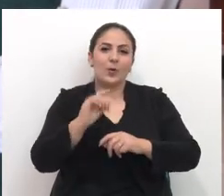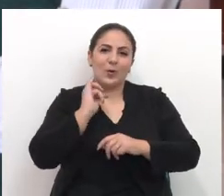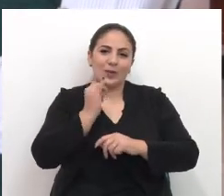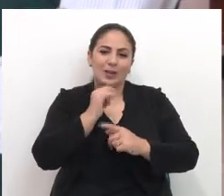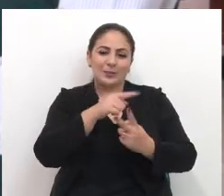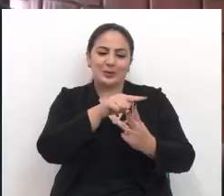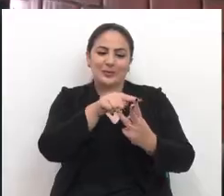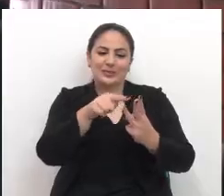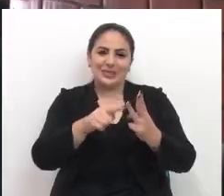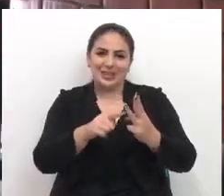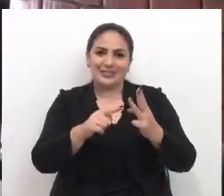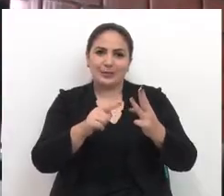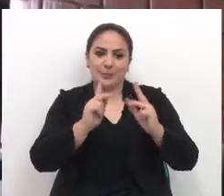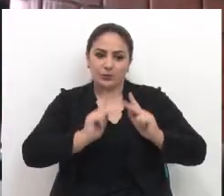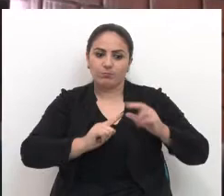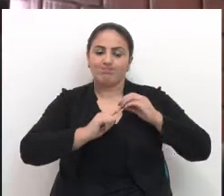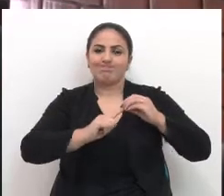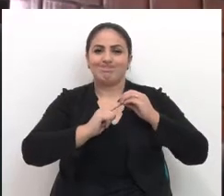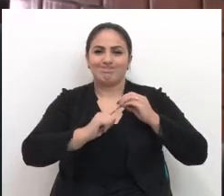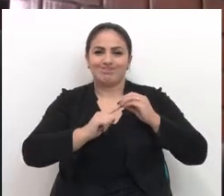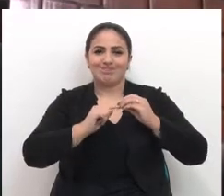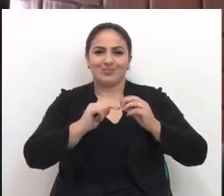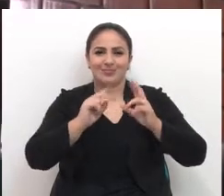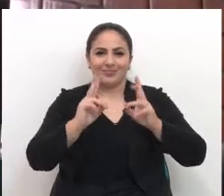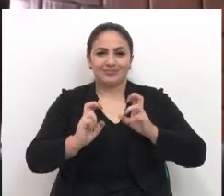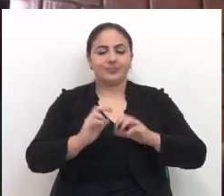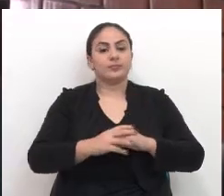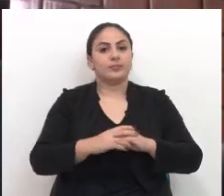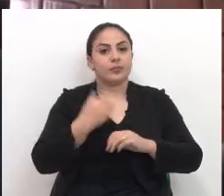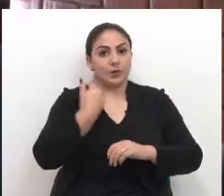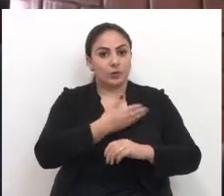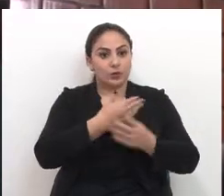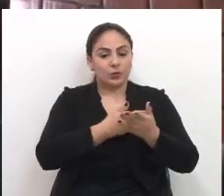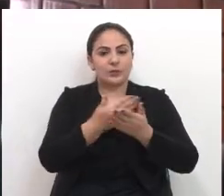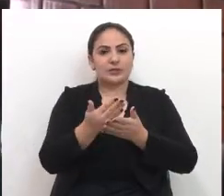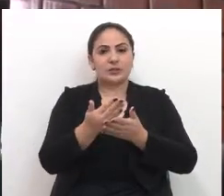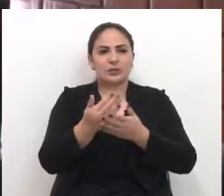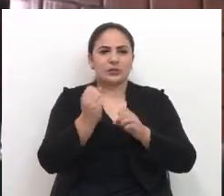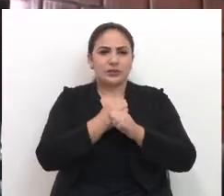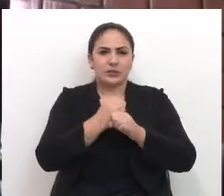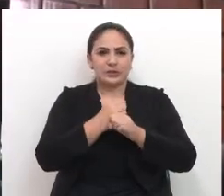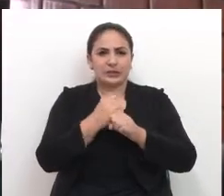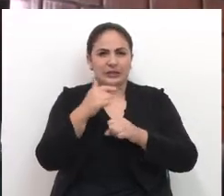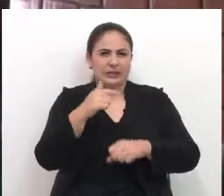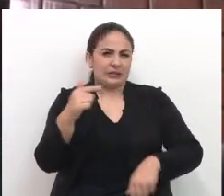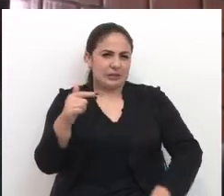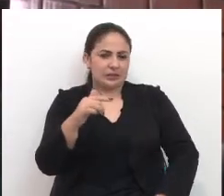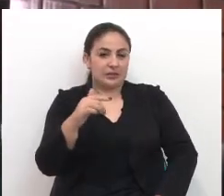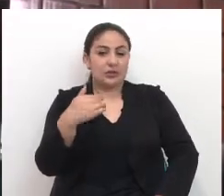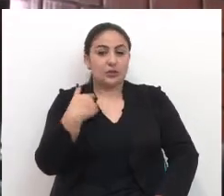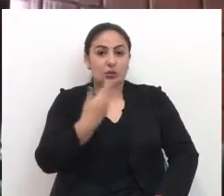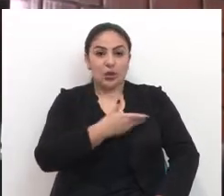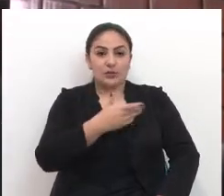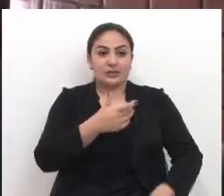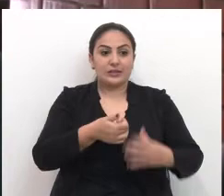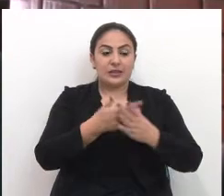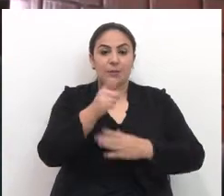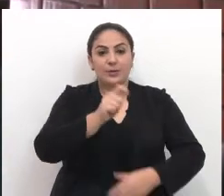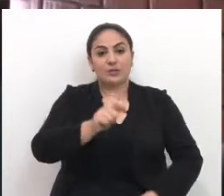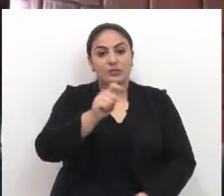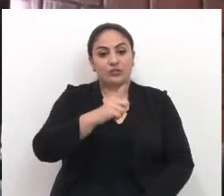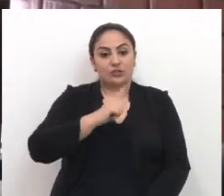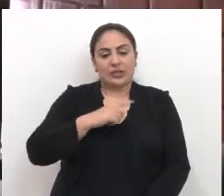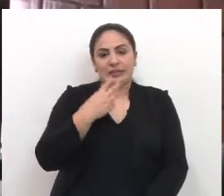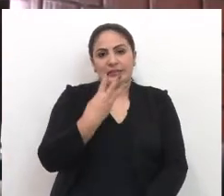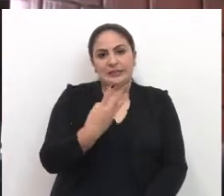3 ícones. Nós começamos nos anos 77, nós criamos uma associação, nós éramos